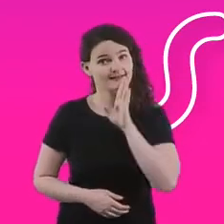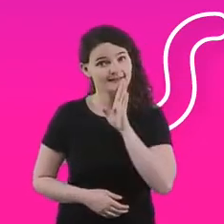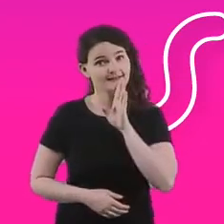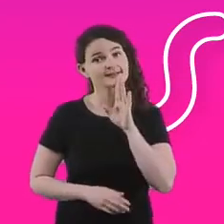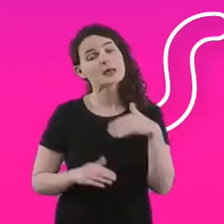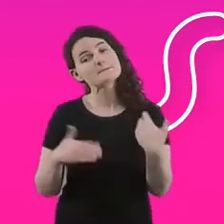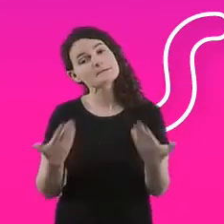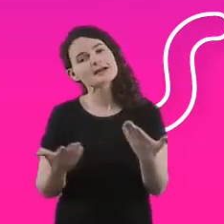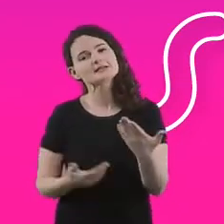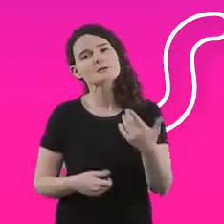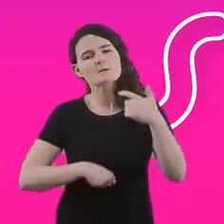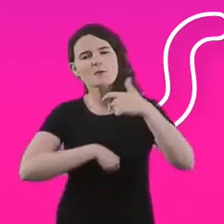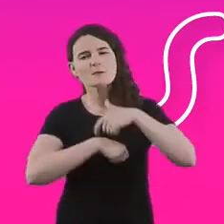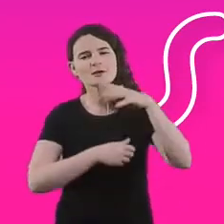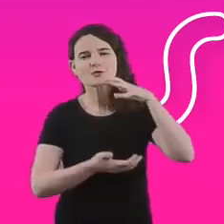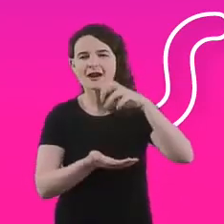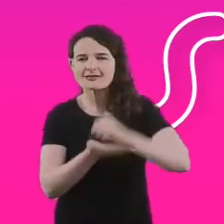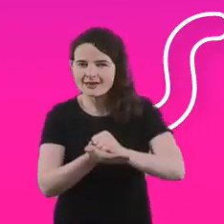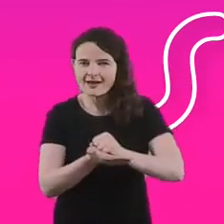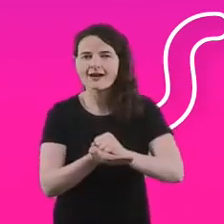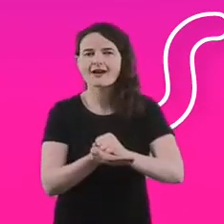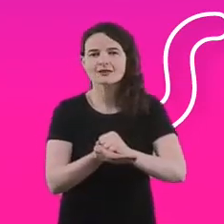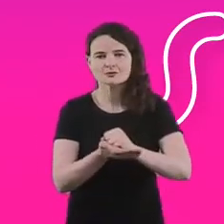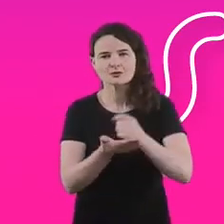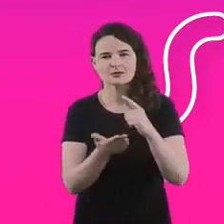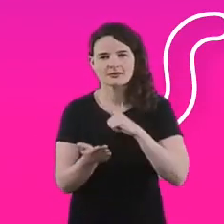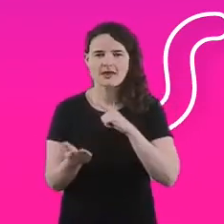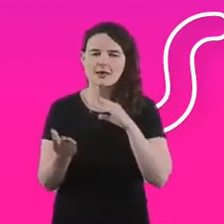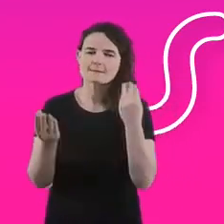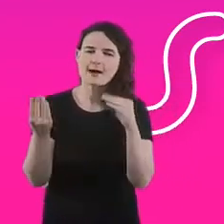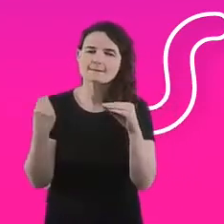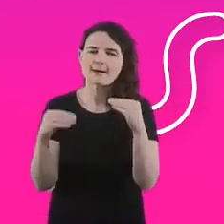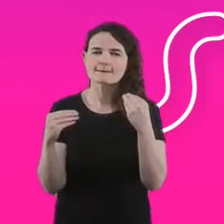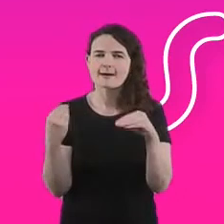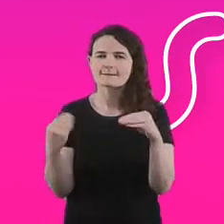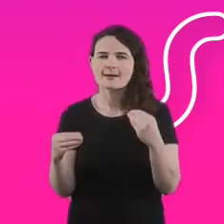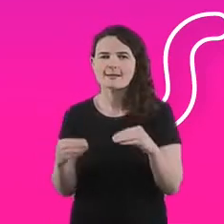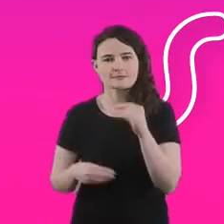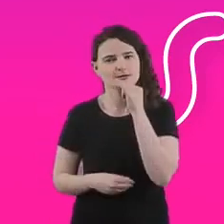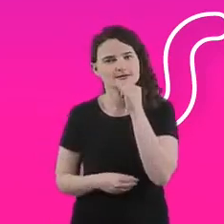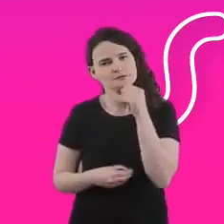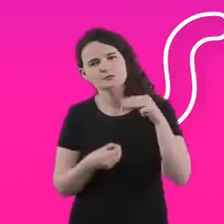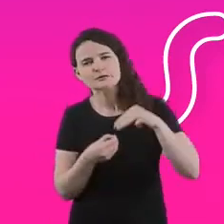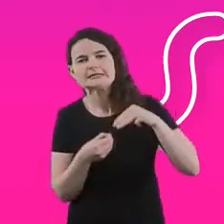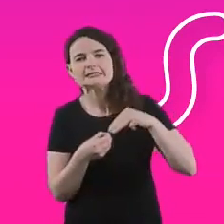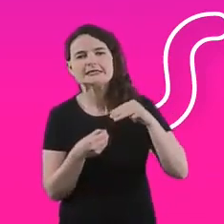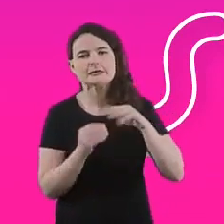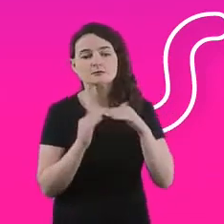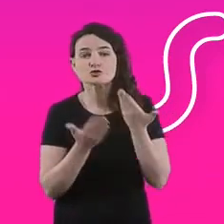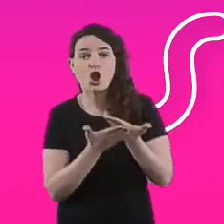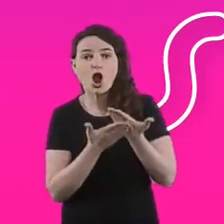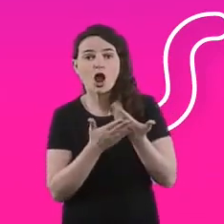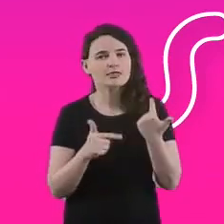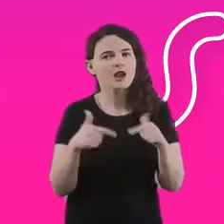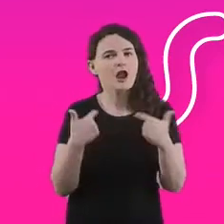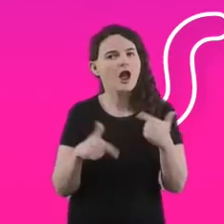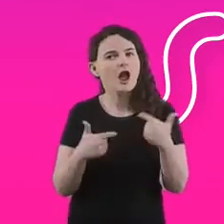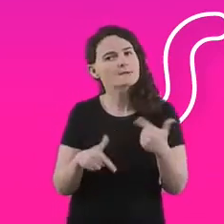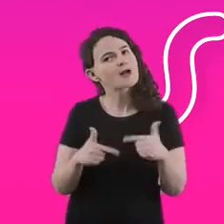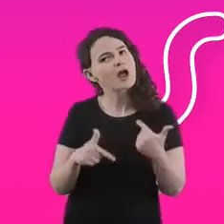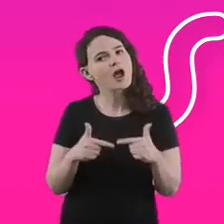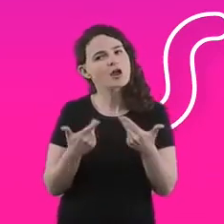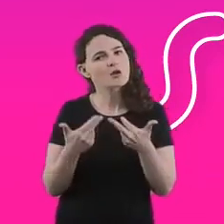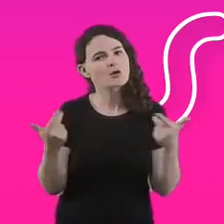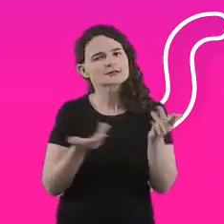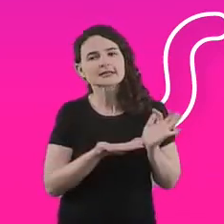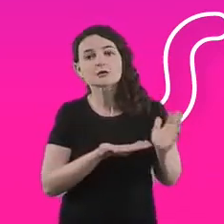do cadastro ele preencha com algumas informações, inclusive, por exemplo, o município, a escola onde ele trabalha. Em termos de dados, isso é muito